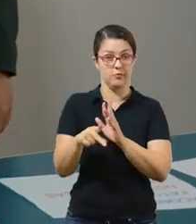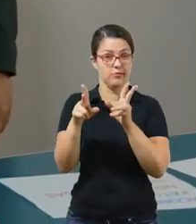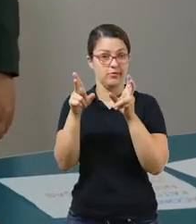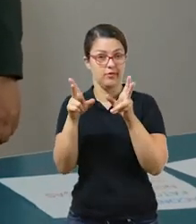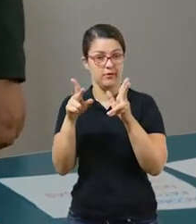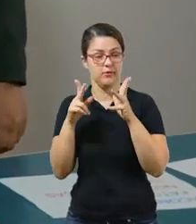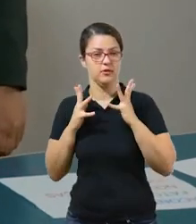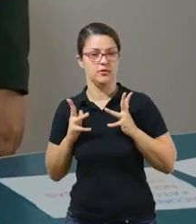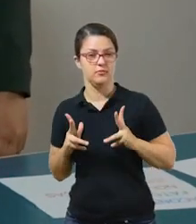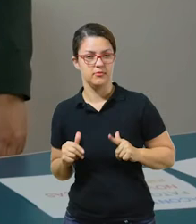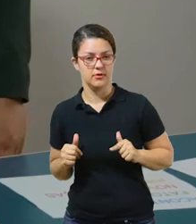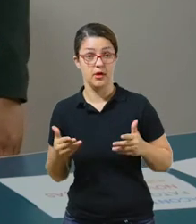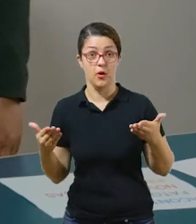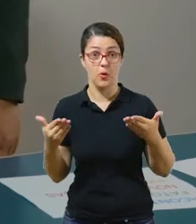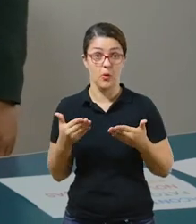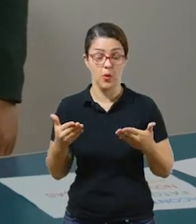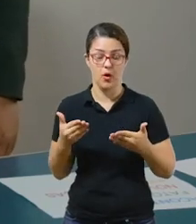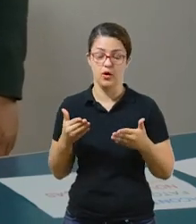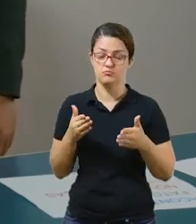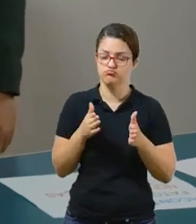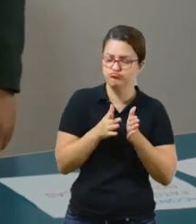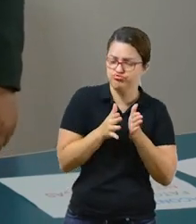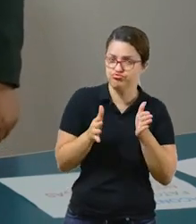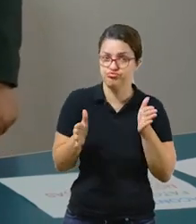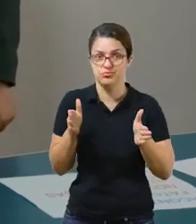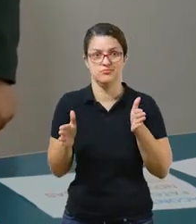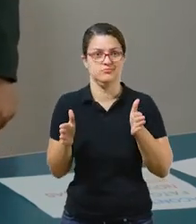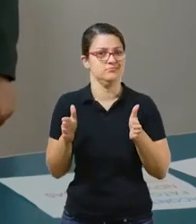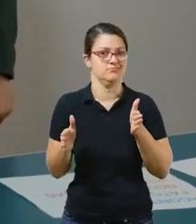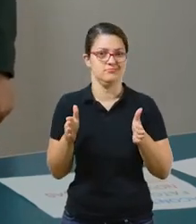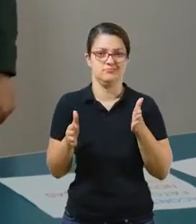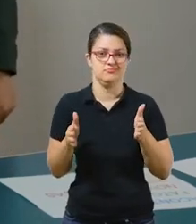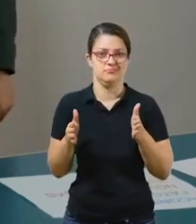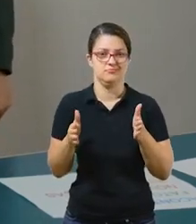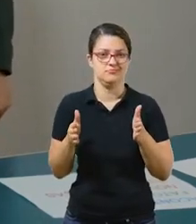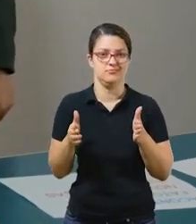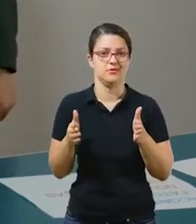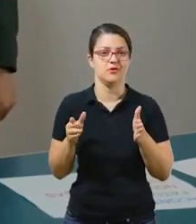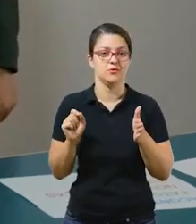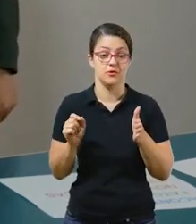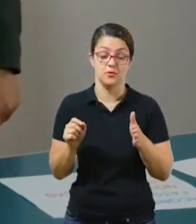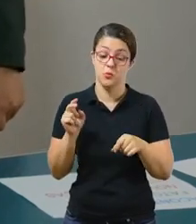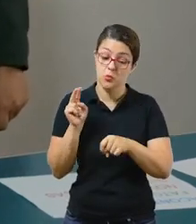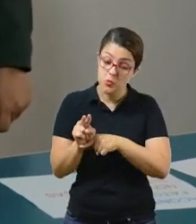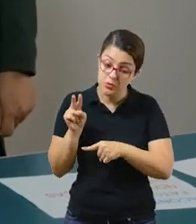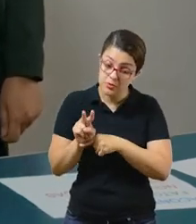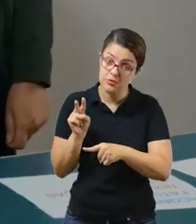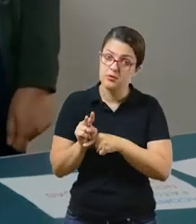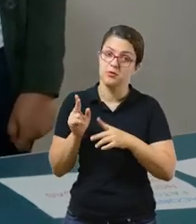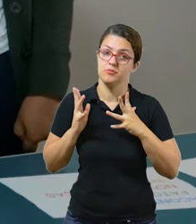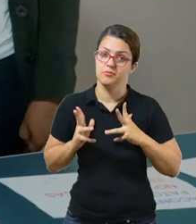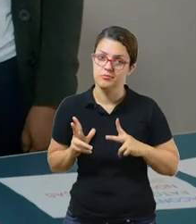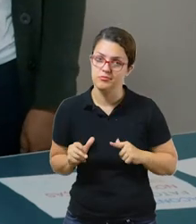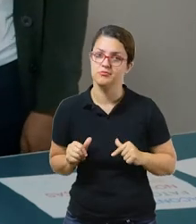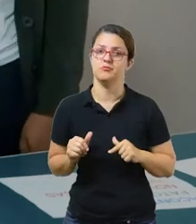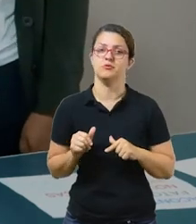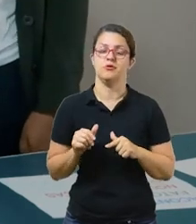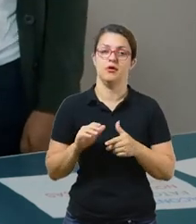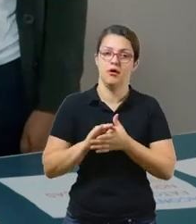vivendo, principalmente, a gente precisa redobrar todos os cuidados com a higiene, não é mesmo? Lavar as